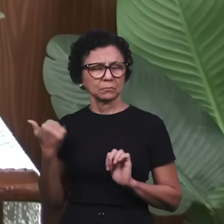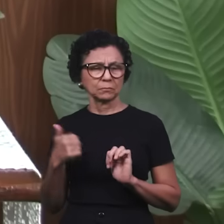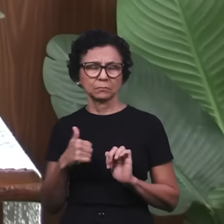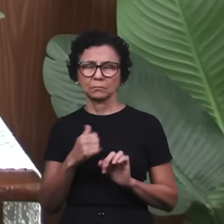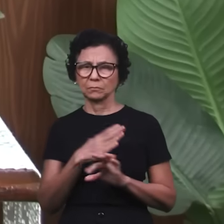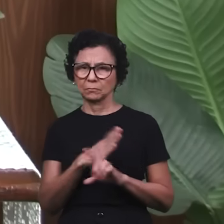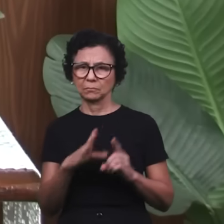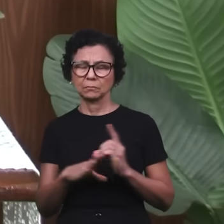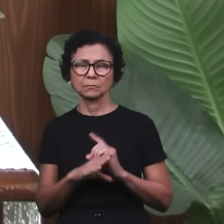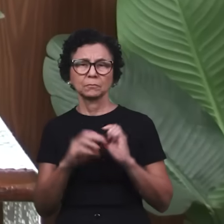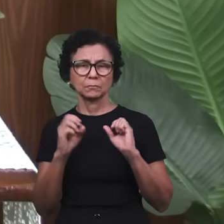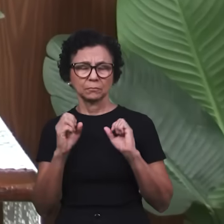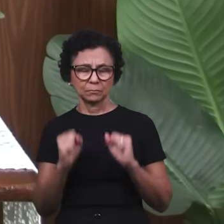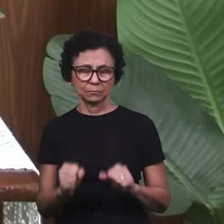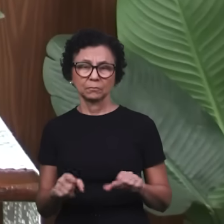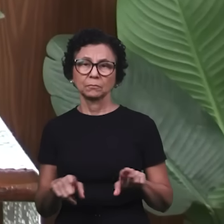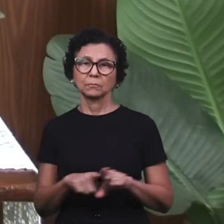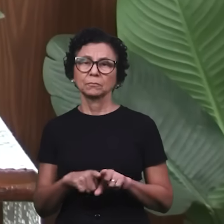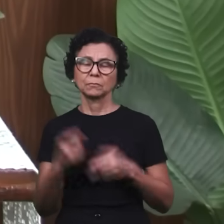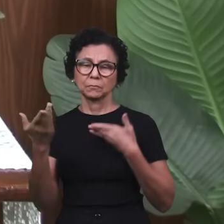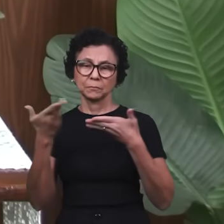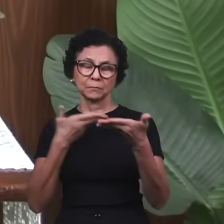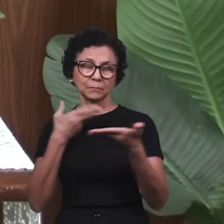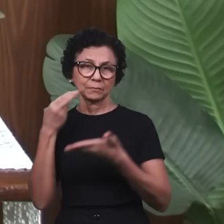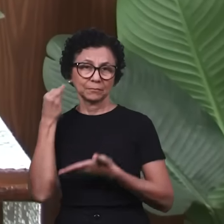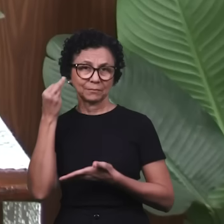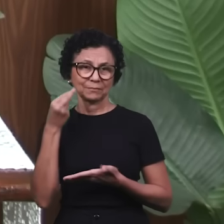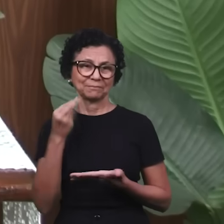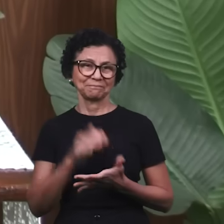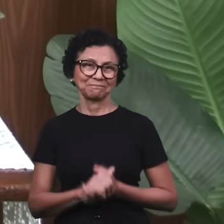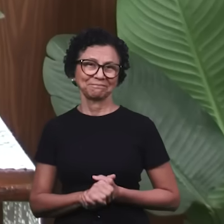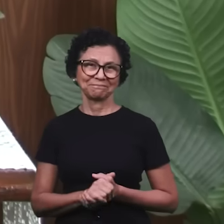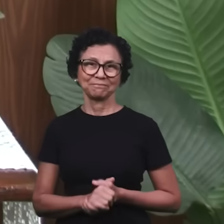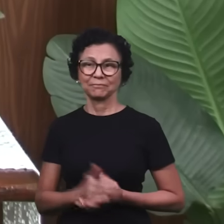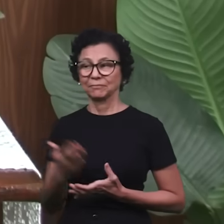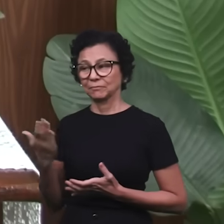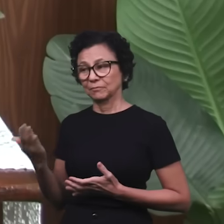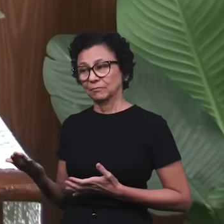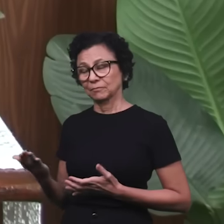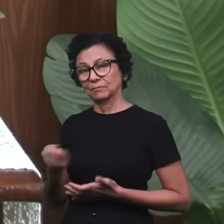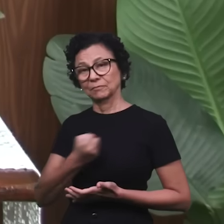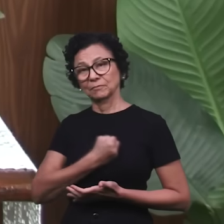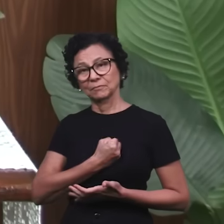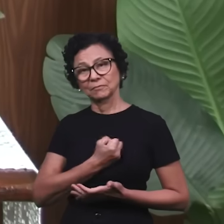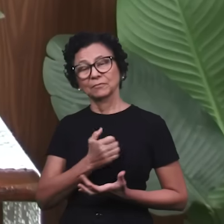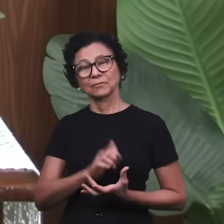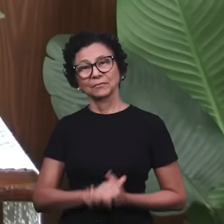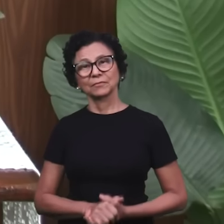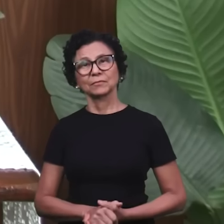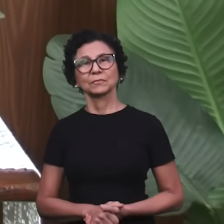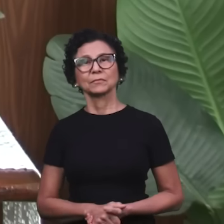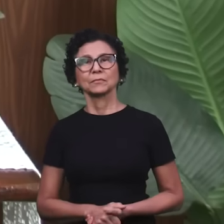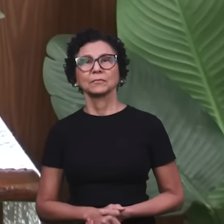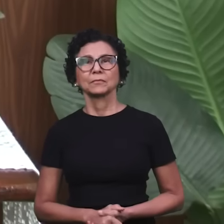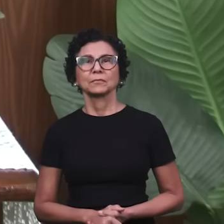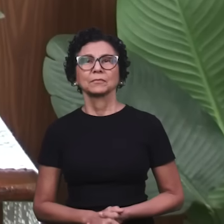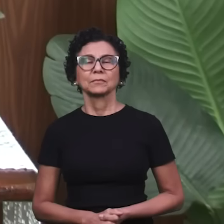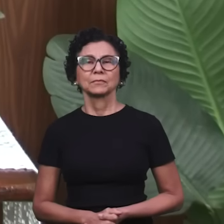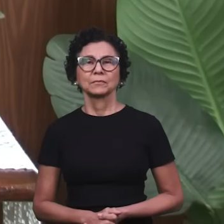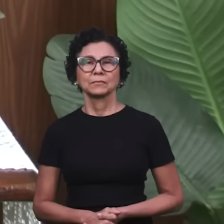pode enviar essa experiência. E por fim, nós temos um telefone, um 0800, que funciona o dia